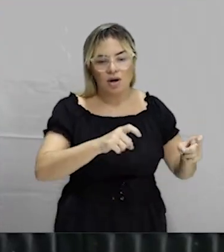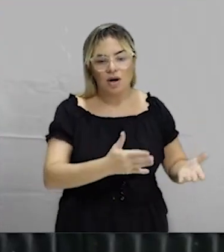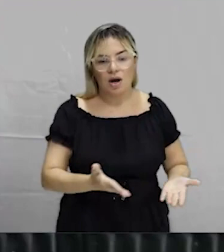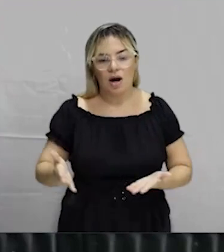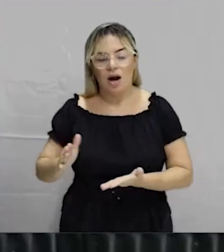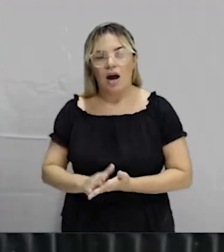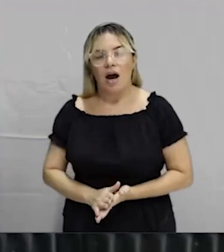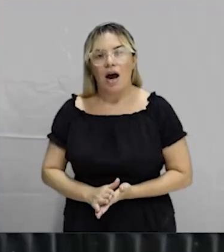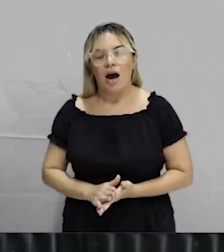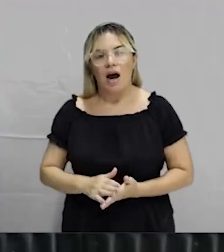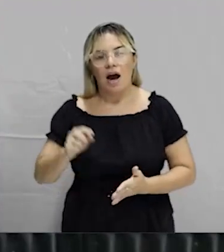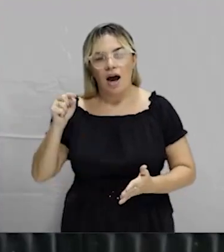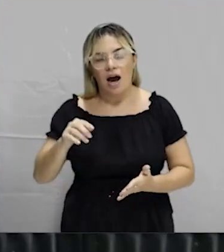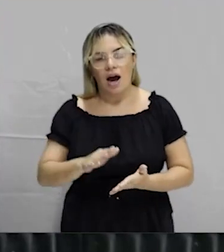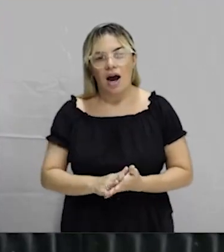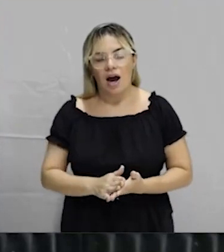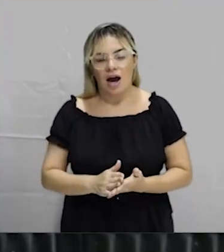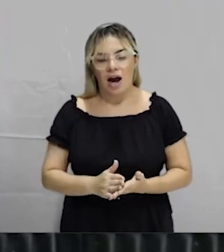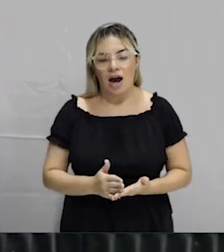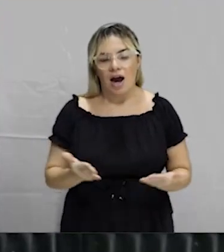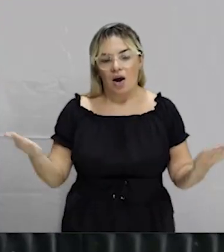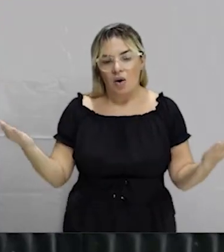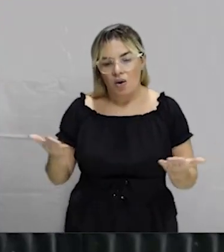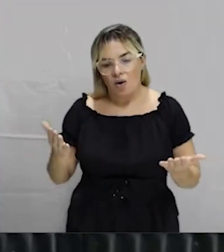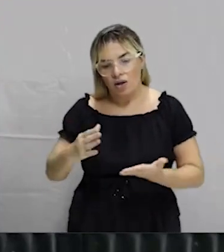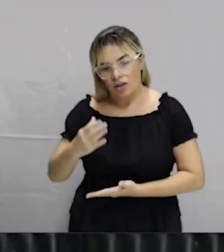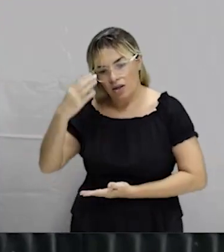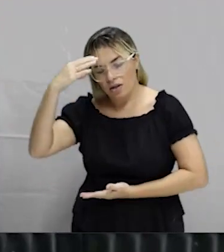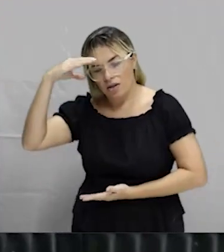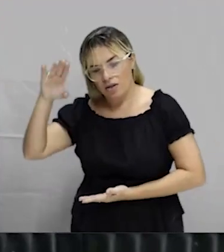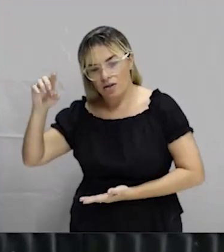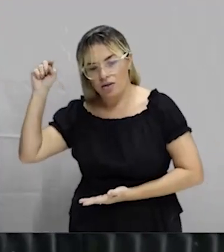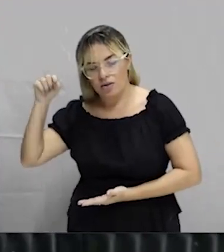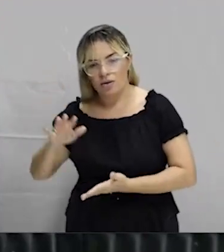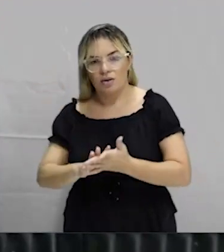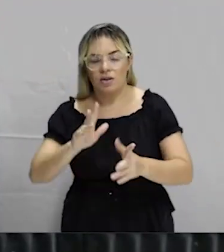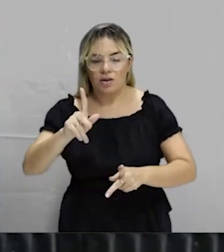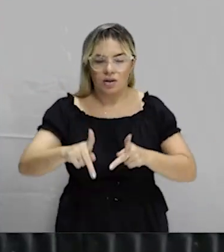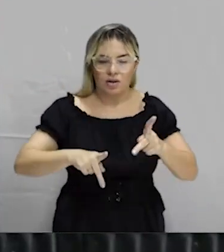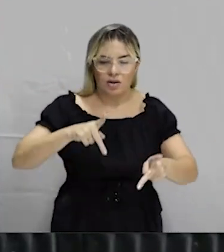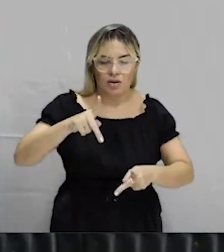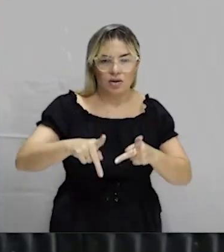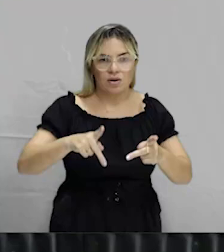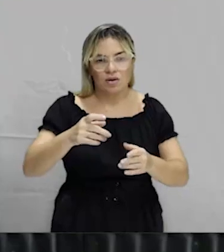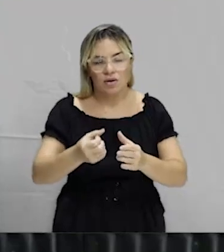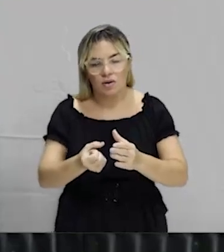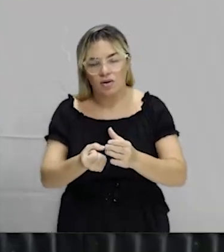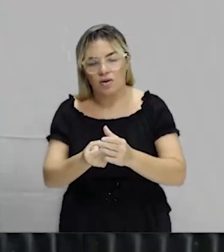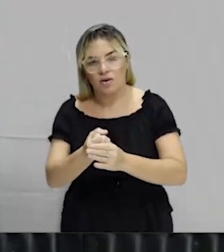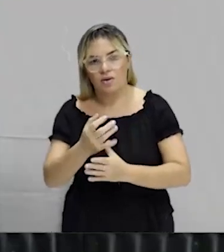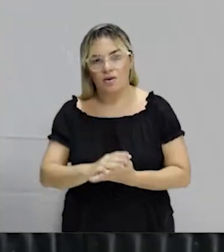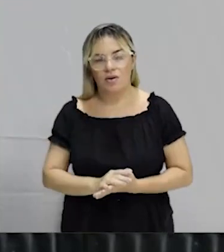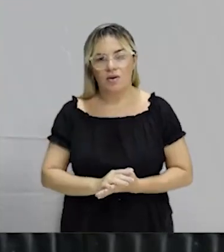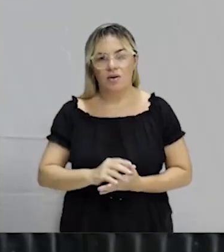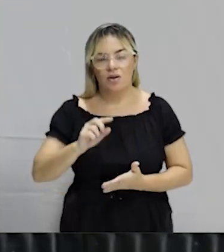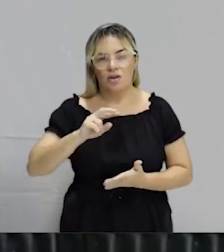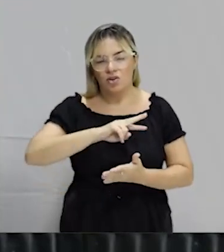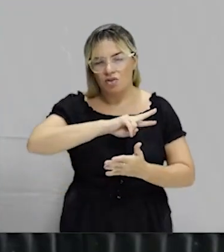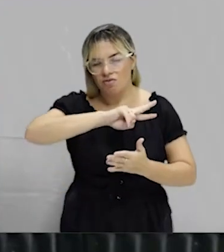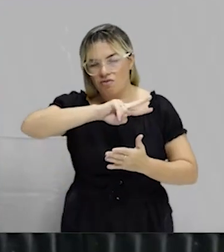cultural desses povos, nós estamos diante de povos que, por conta da formação de um grande